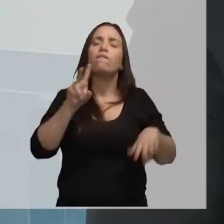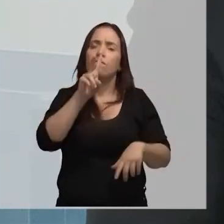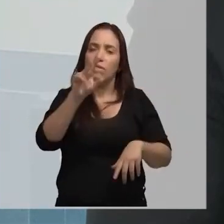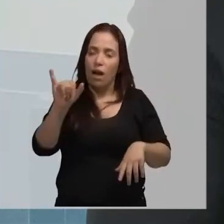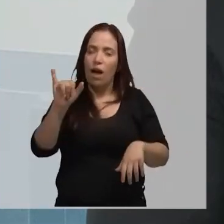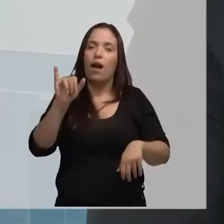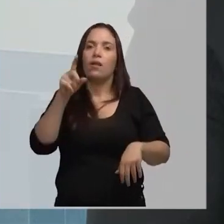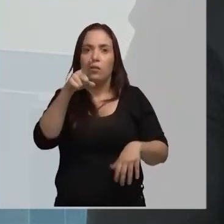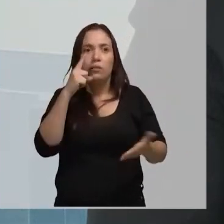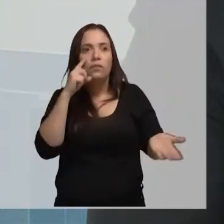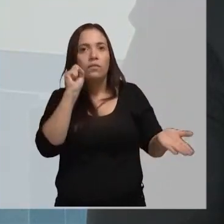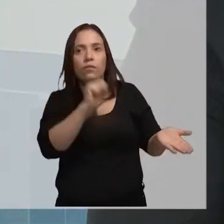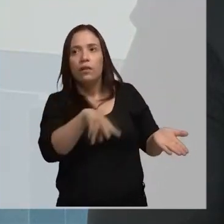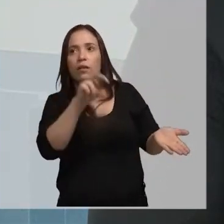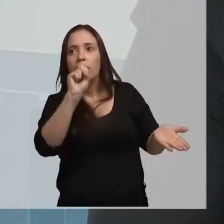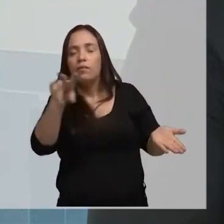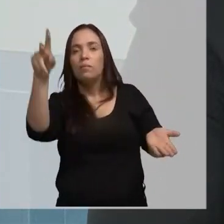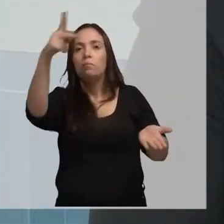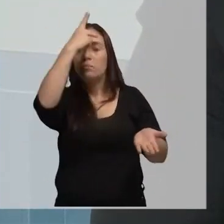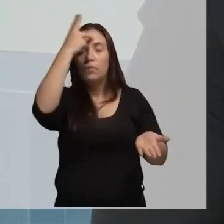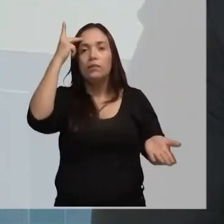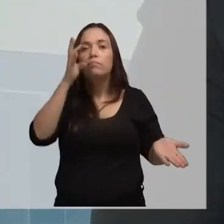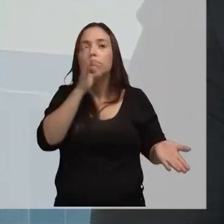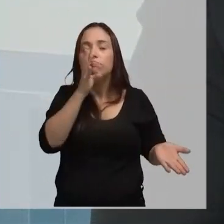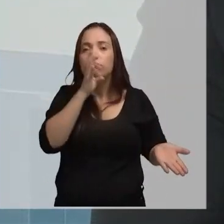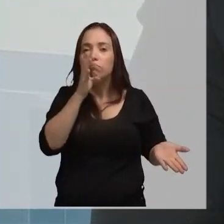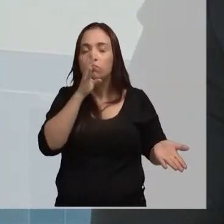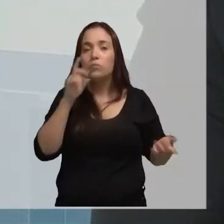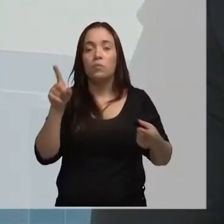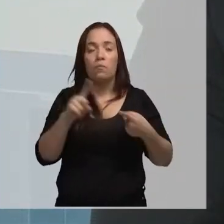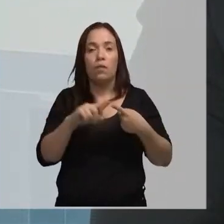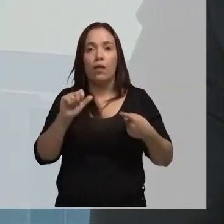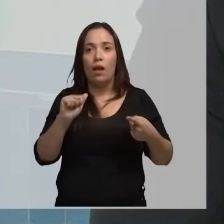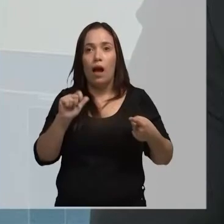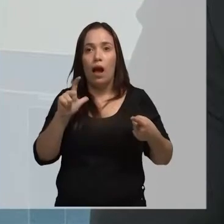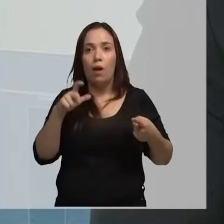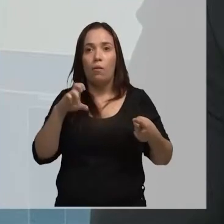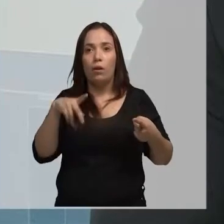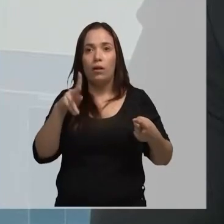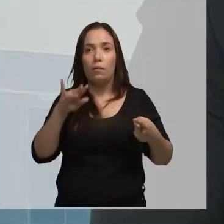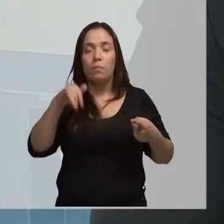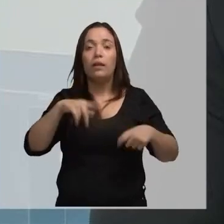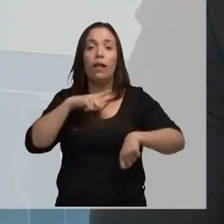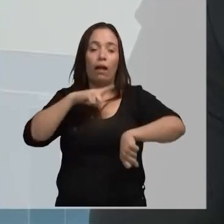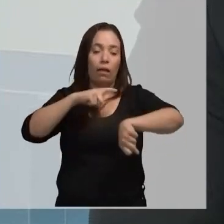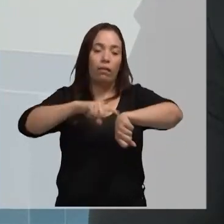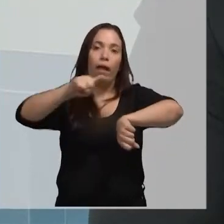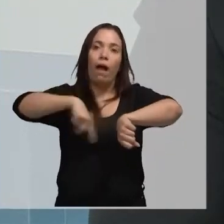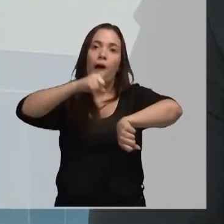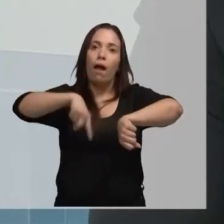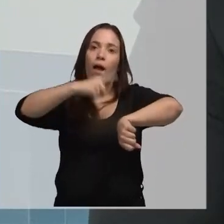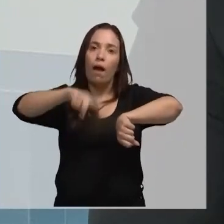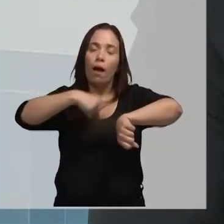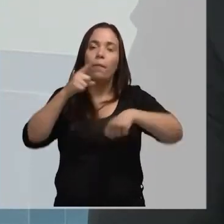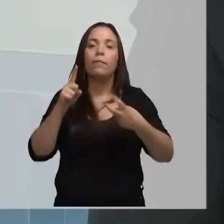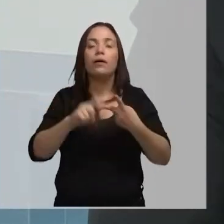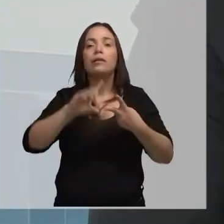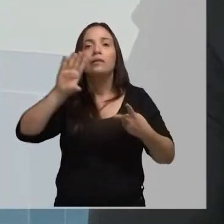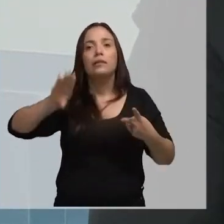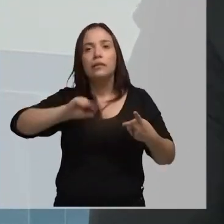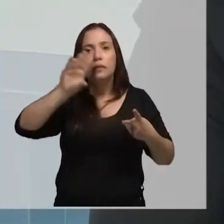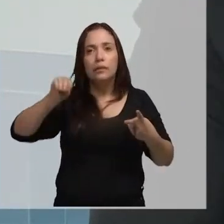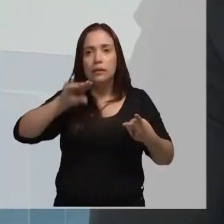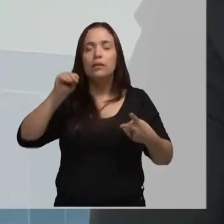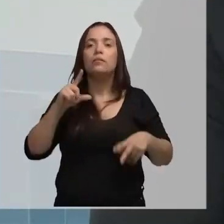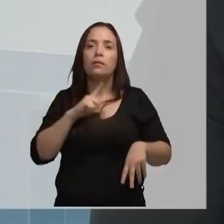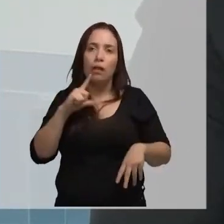Agora, essa diferença para quem, Luiz? Além do Alckmin, que tem muito espaço, o Ciro, que tem até um